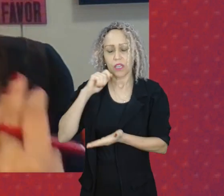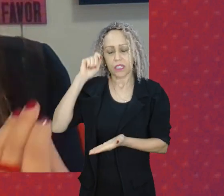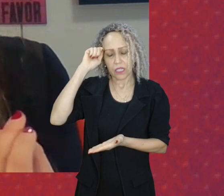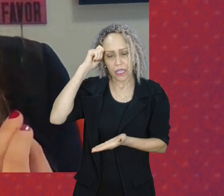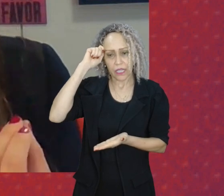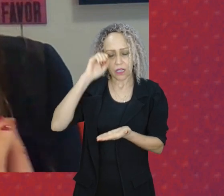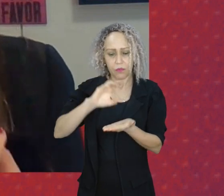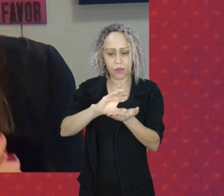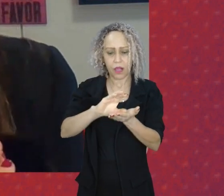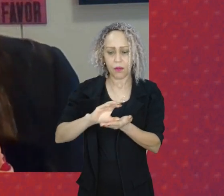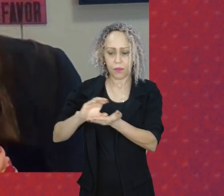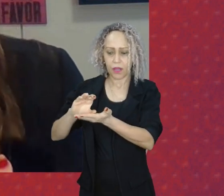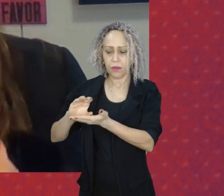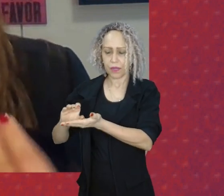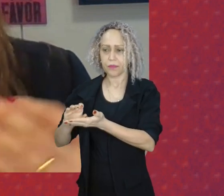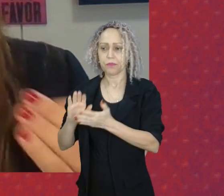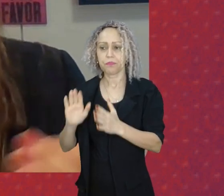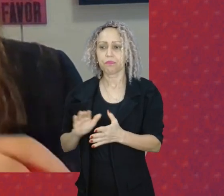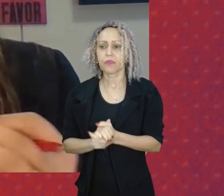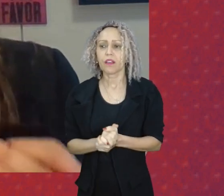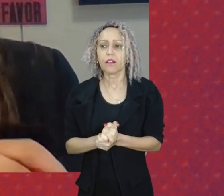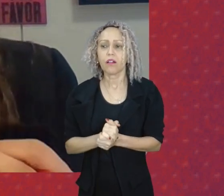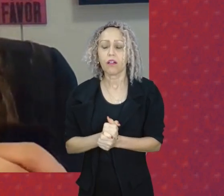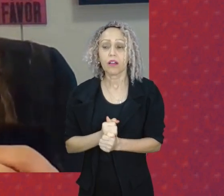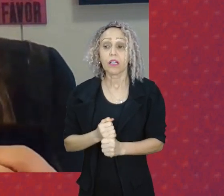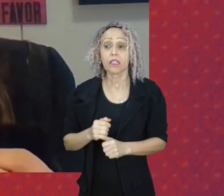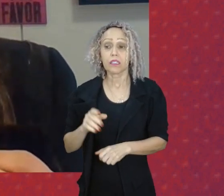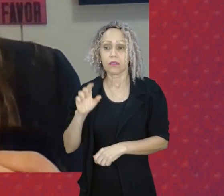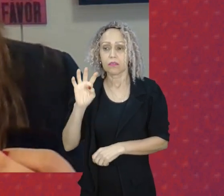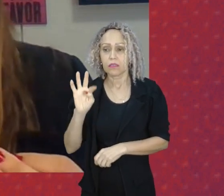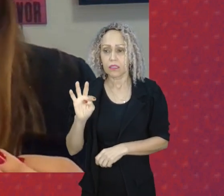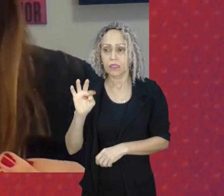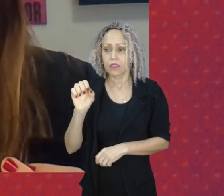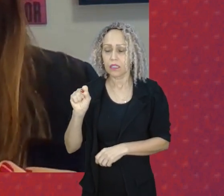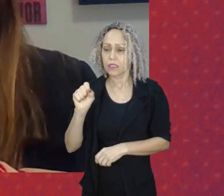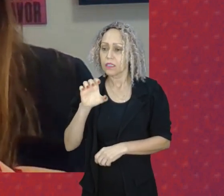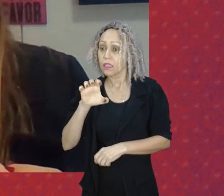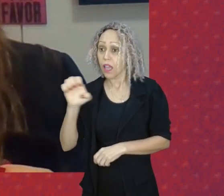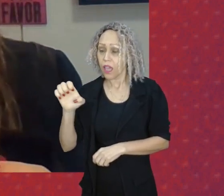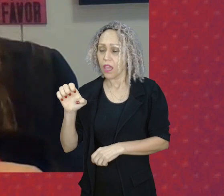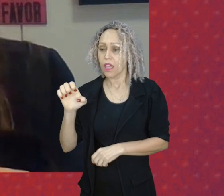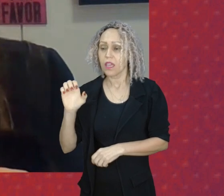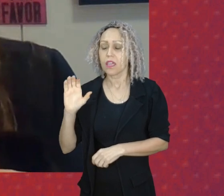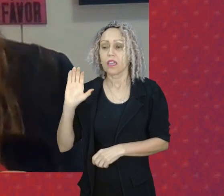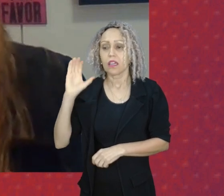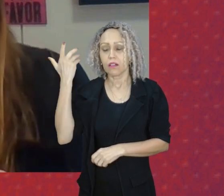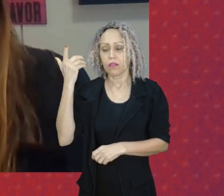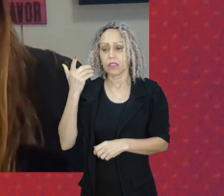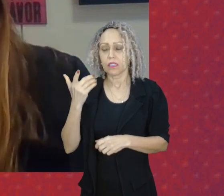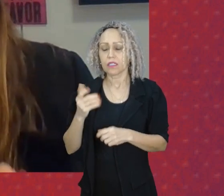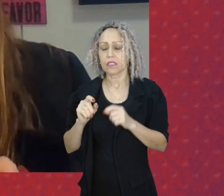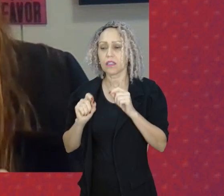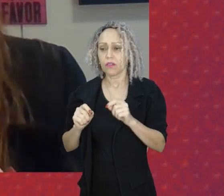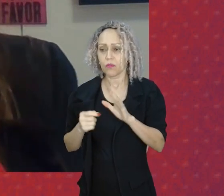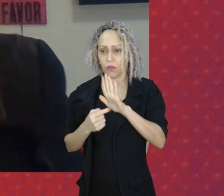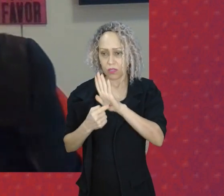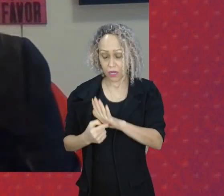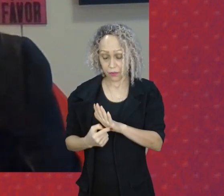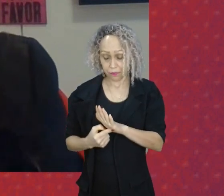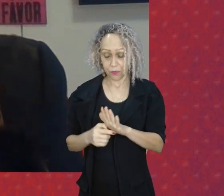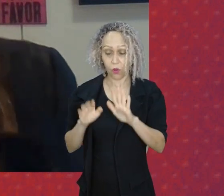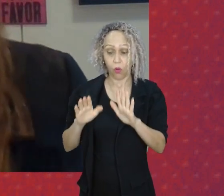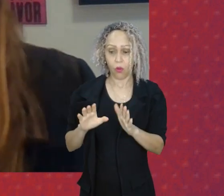decisão do TSE, que para vocês entenderem um pouco melhor como que esses recursos entre candidaturas de mulheres e de